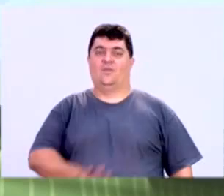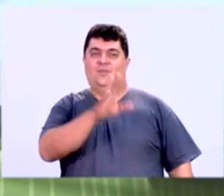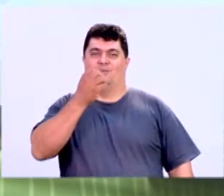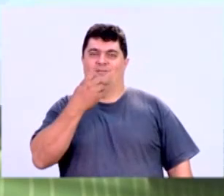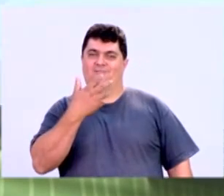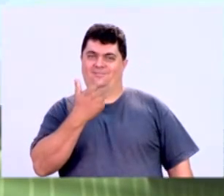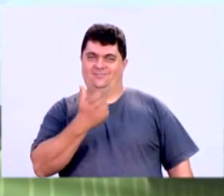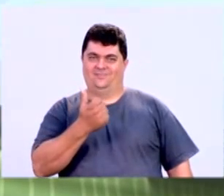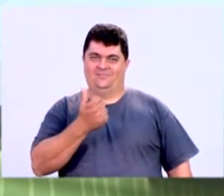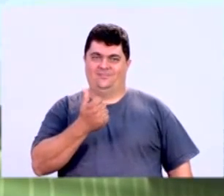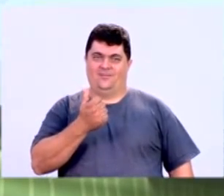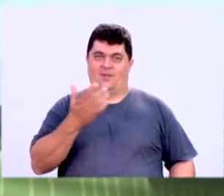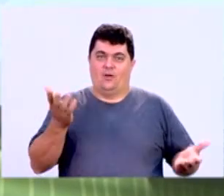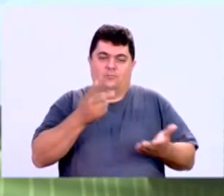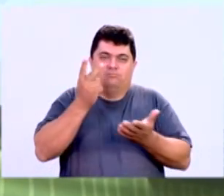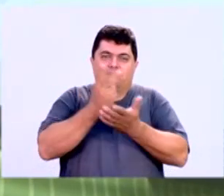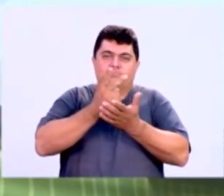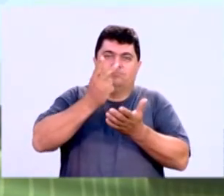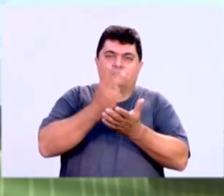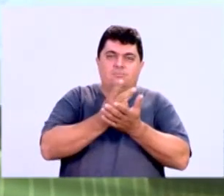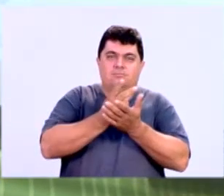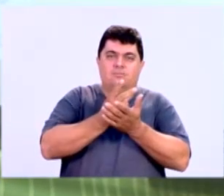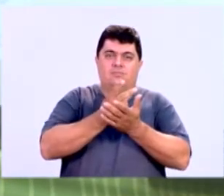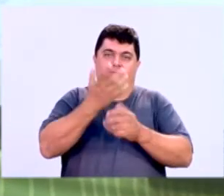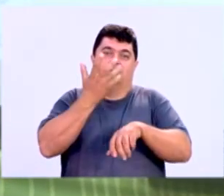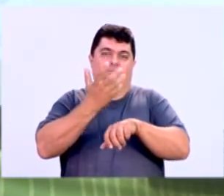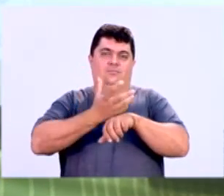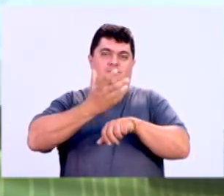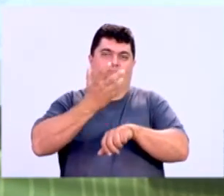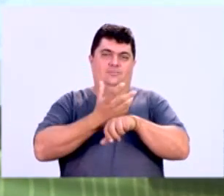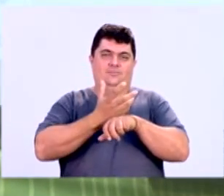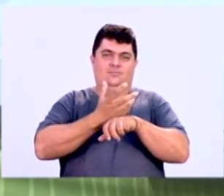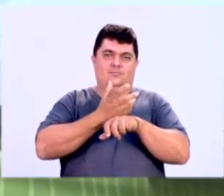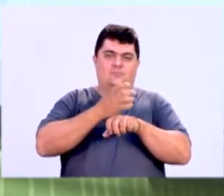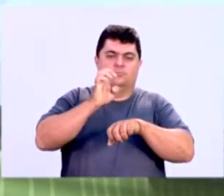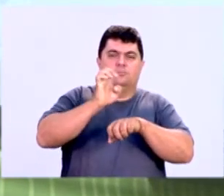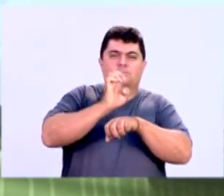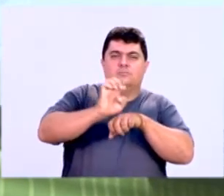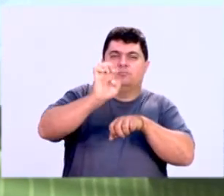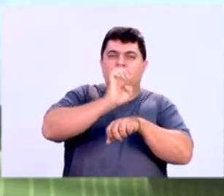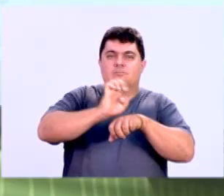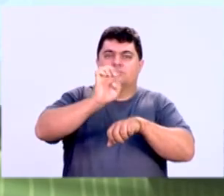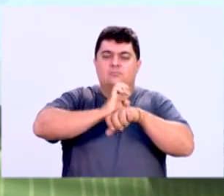Olá! Vamos dar continuidade à nossa disciplina de Estratégias